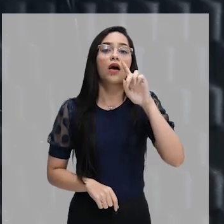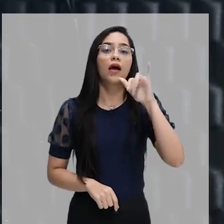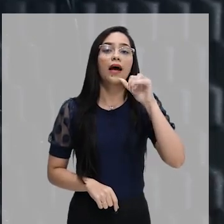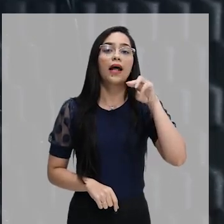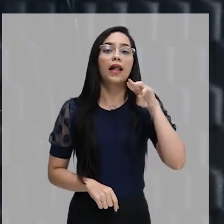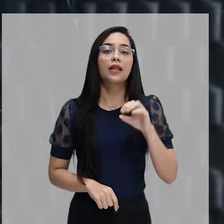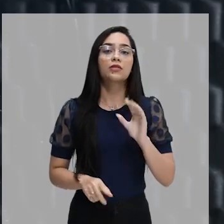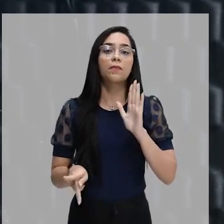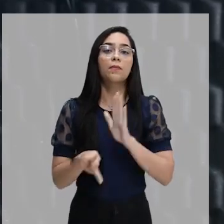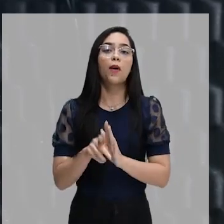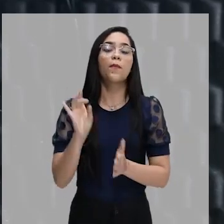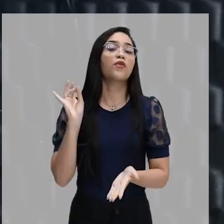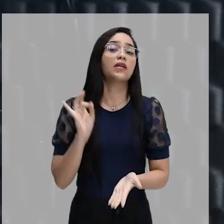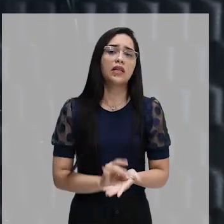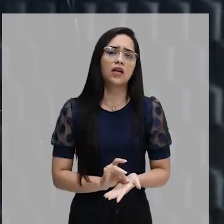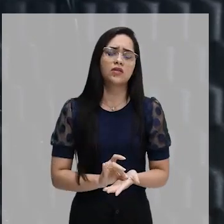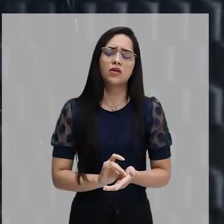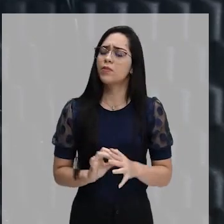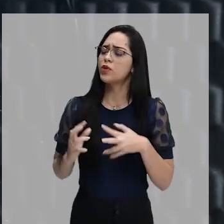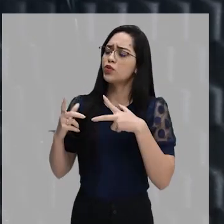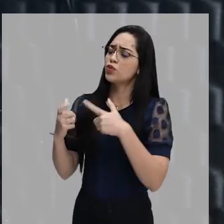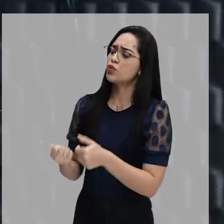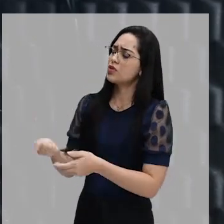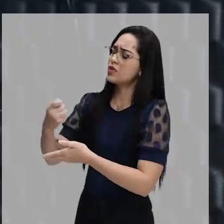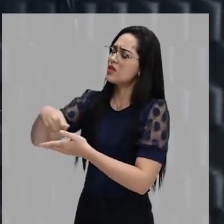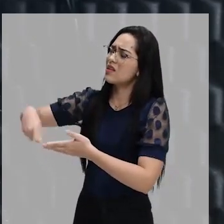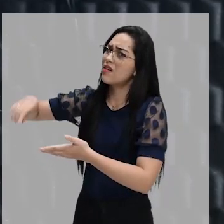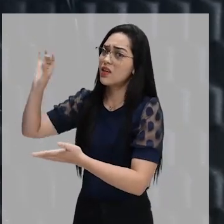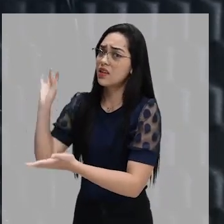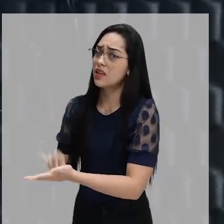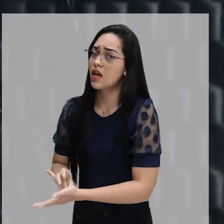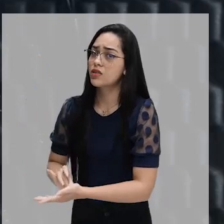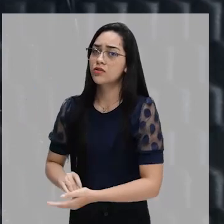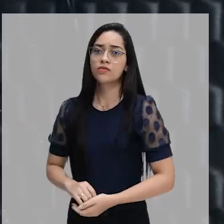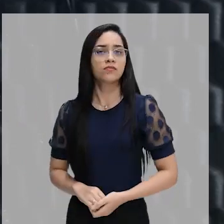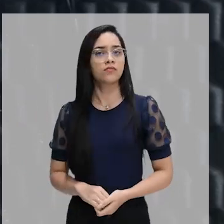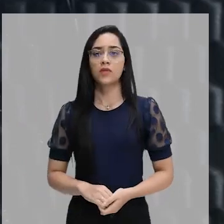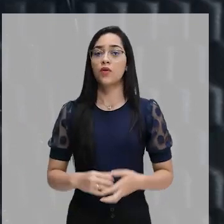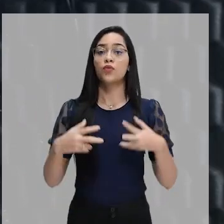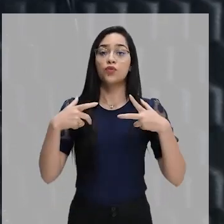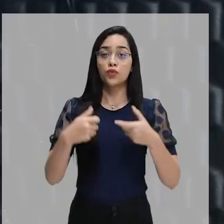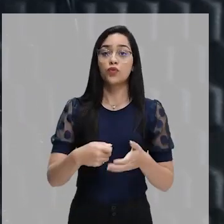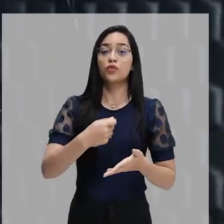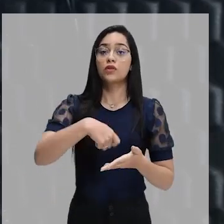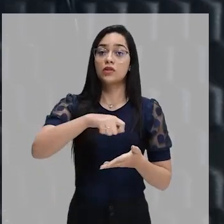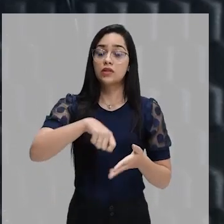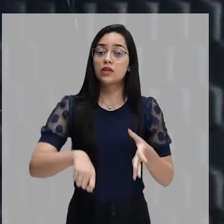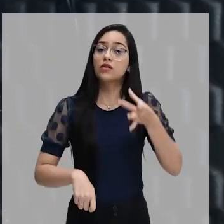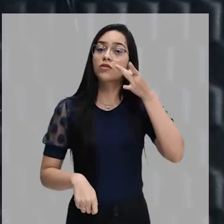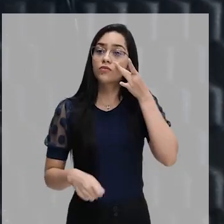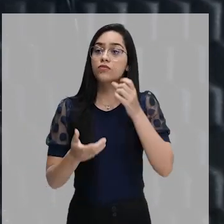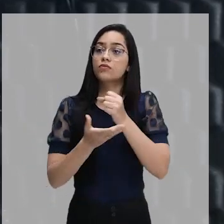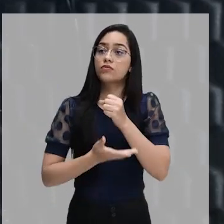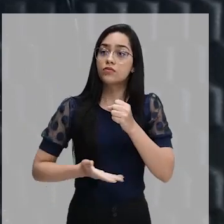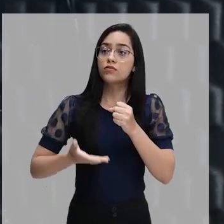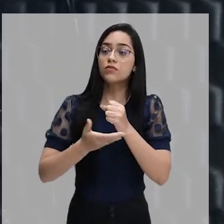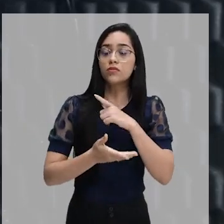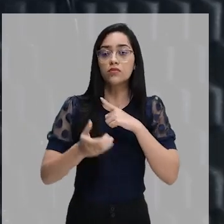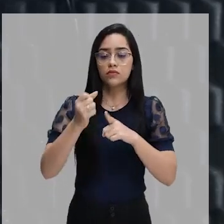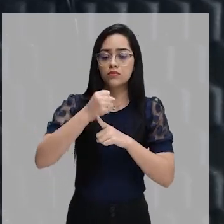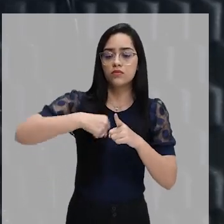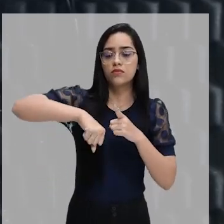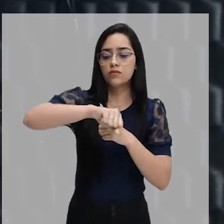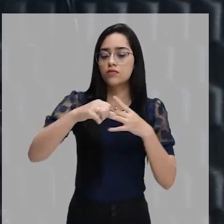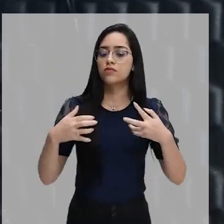Realismo vem de real. Cacau, tudo que se escreve é verdade? Não, tudo que se escreve no realismo é baseado numa sociedade.